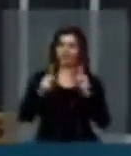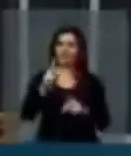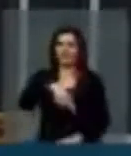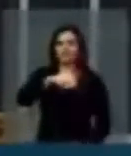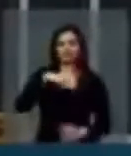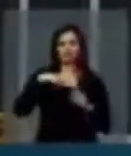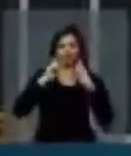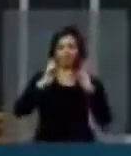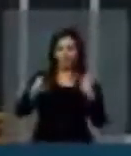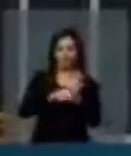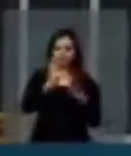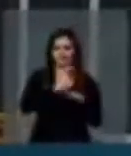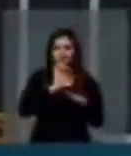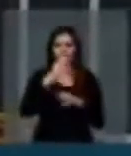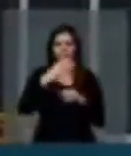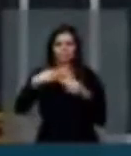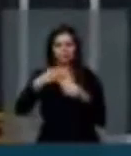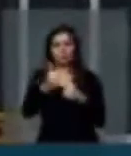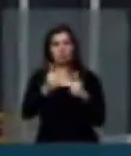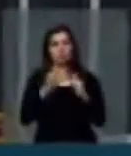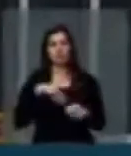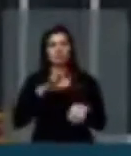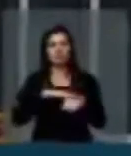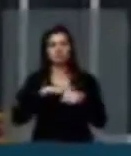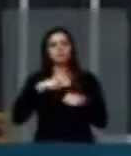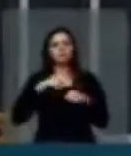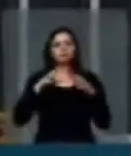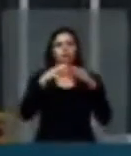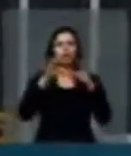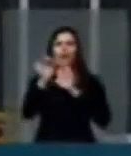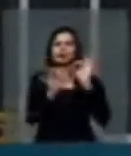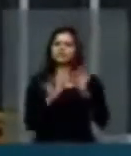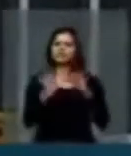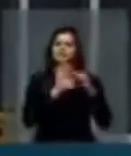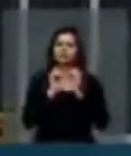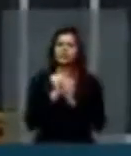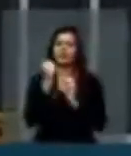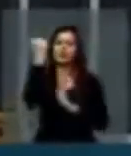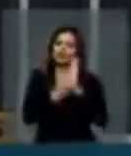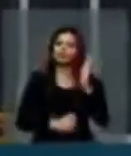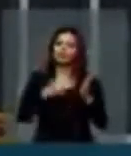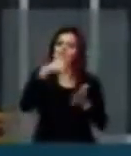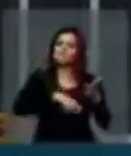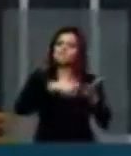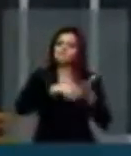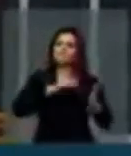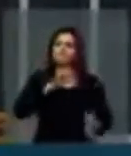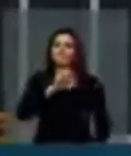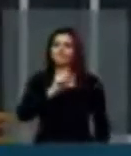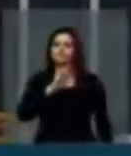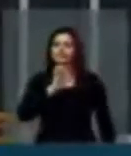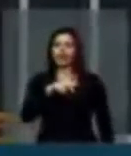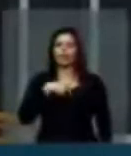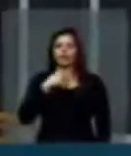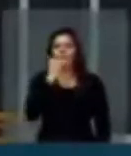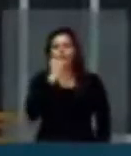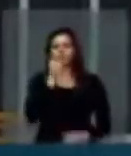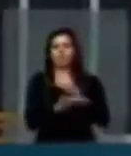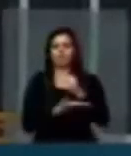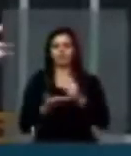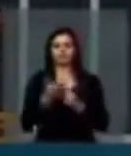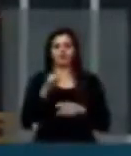pudéssemos cobrar dos estados, dos municípios, este grande mutirão da desoneração fiscal sobre a alimentação básica do